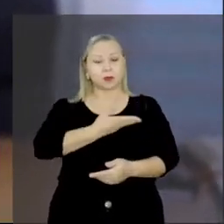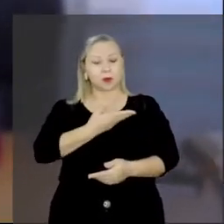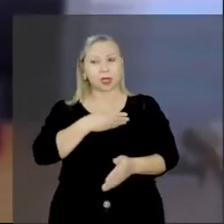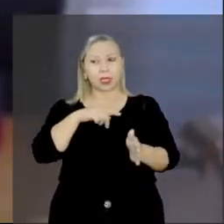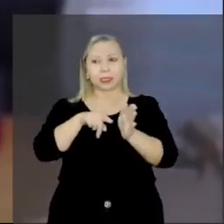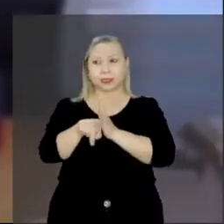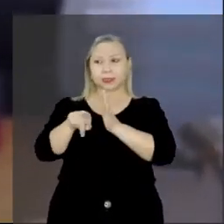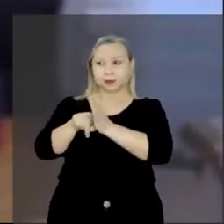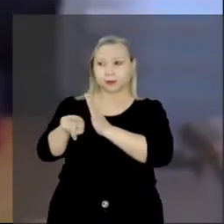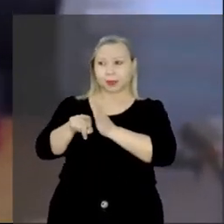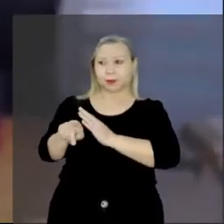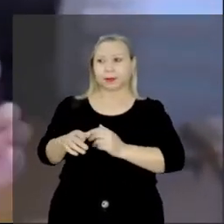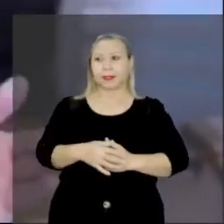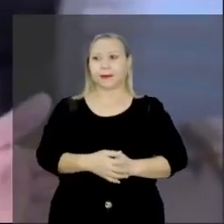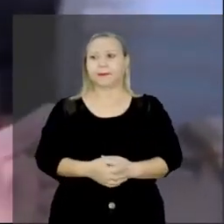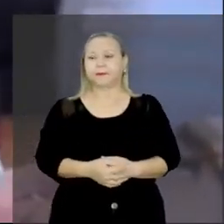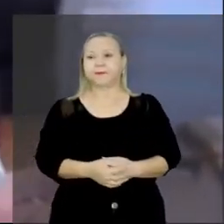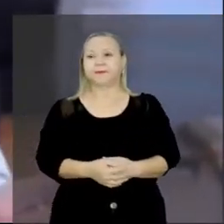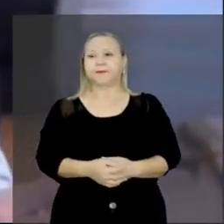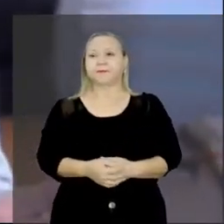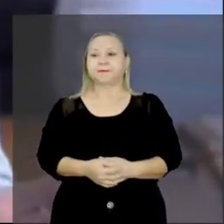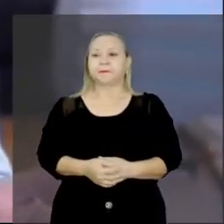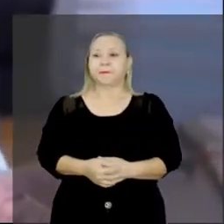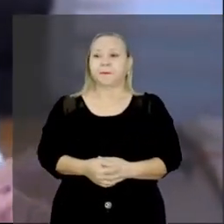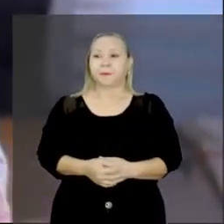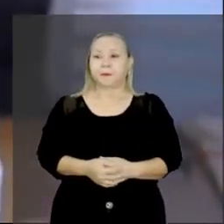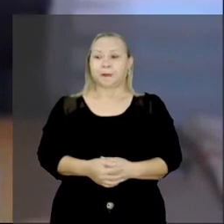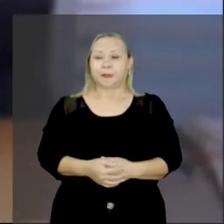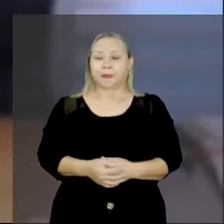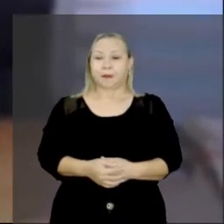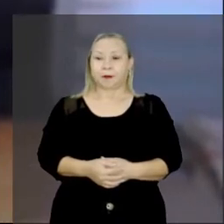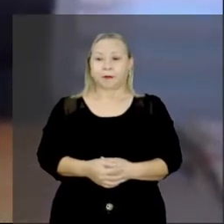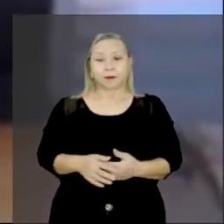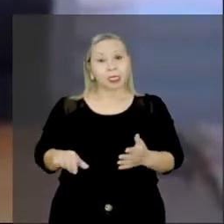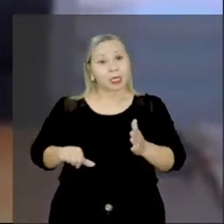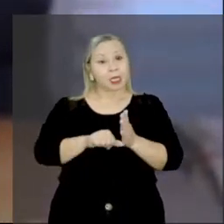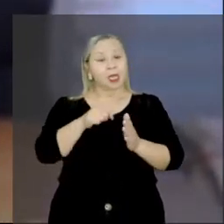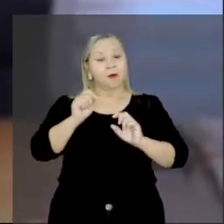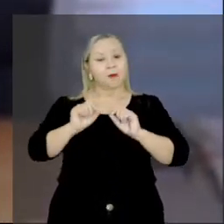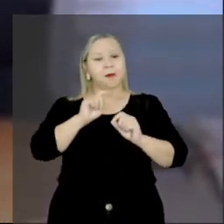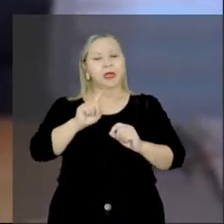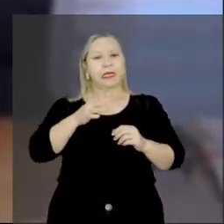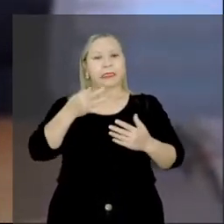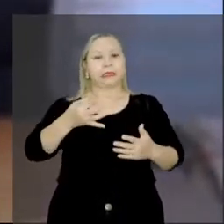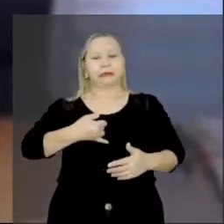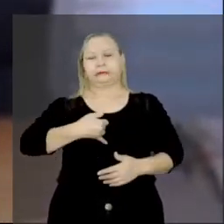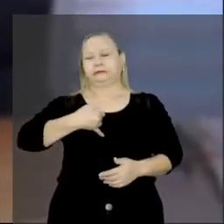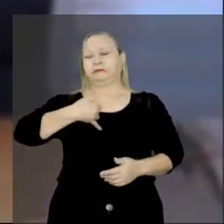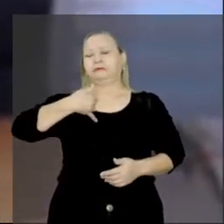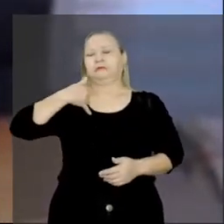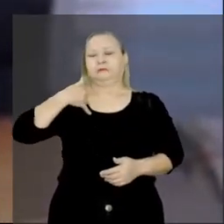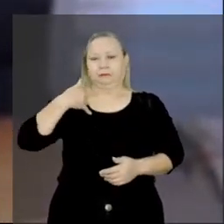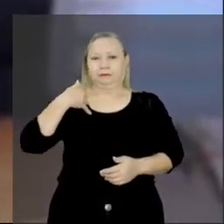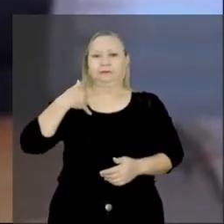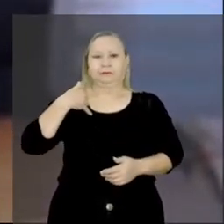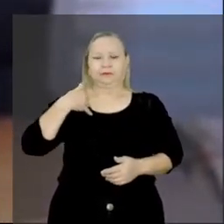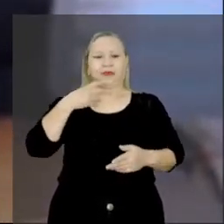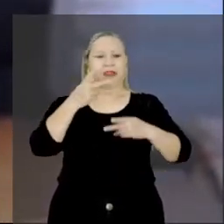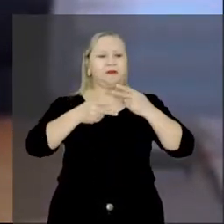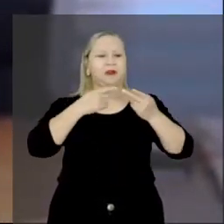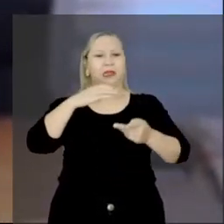nos juntarmos ao Calil, nós vamos ajudar o Calil, mas certamente o Calil vai nos ajudar. Senão não precisaria estar